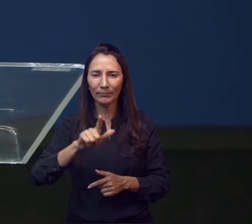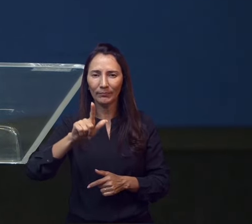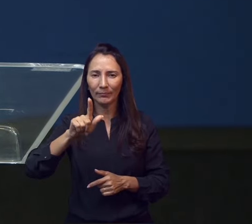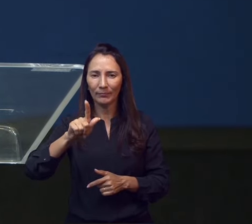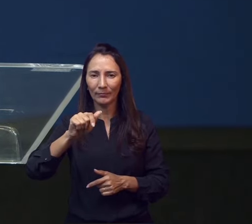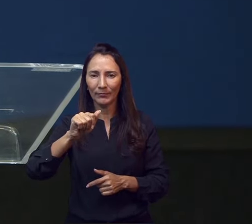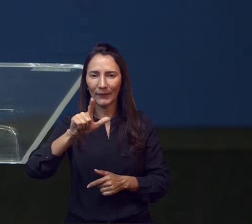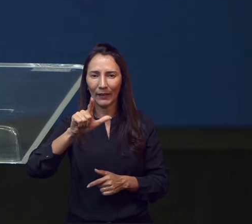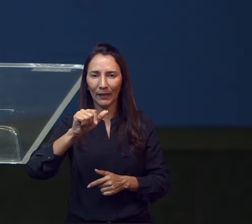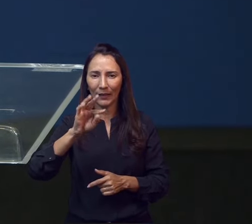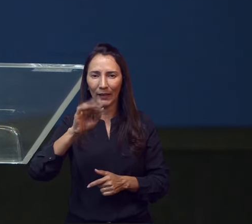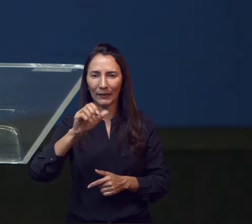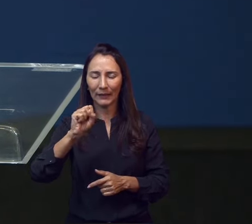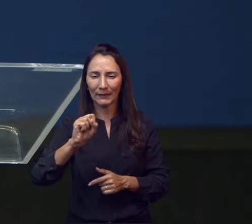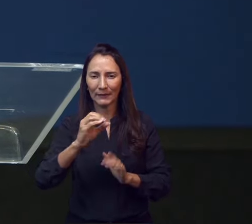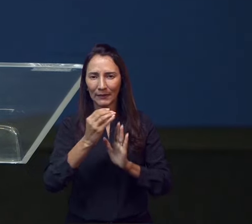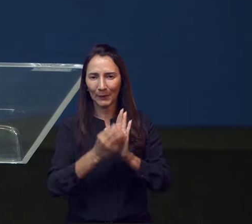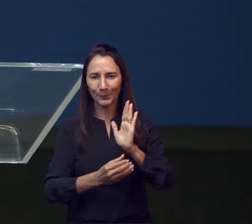Capítulo 6